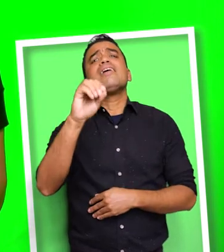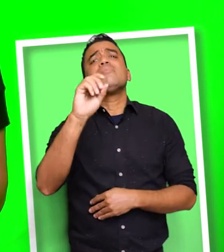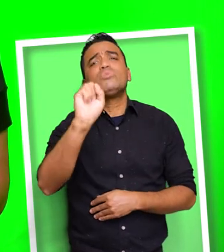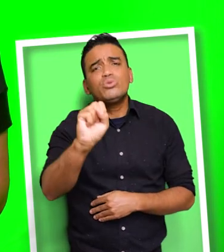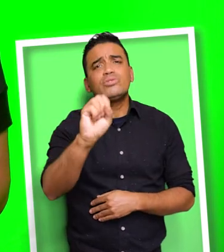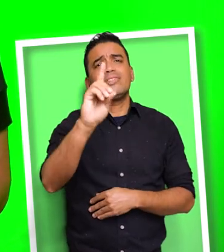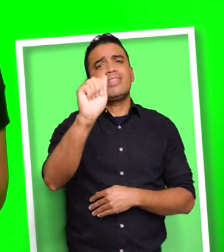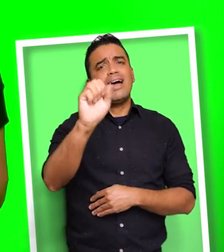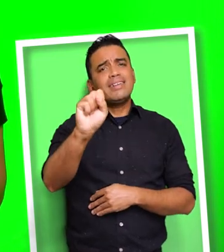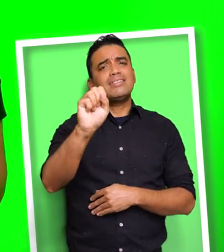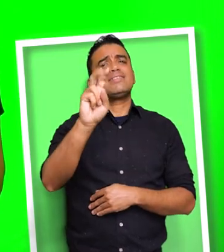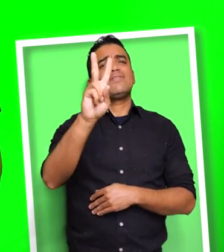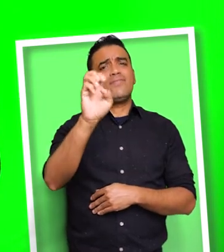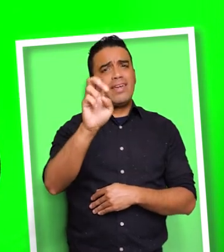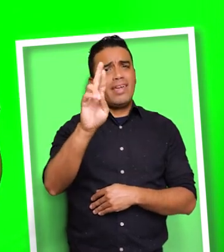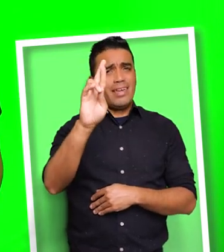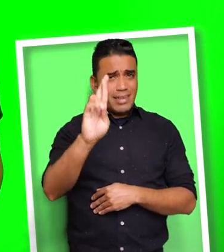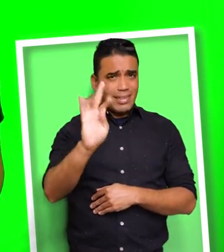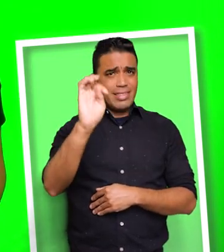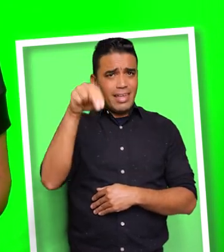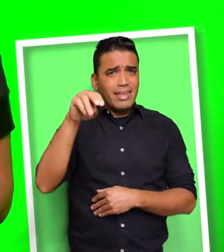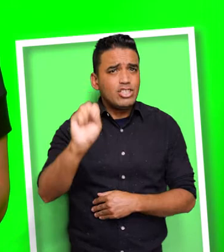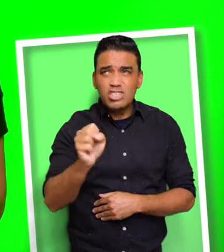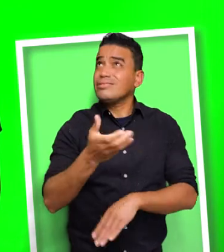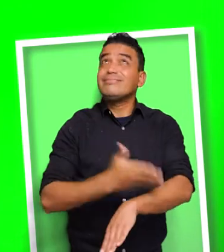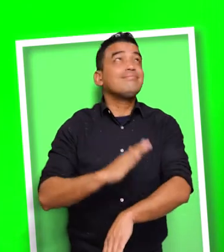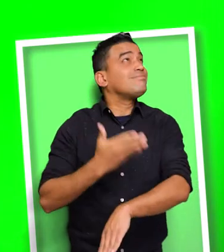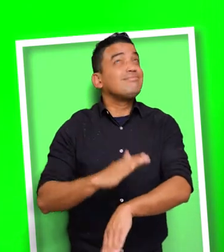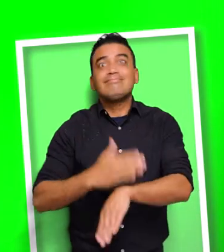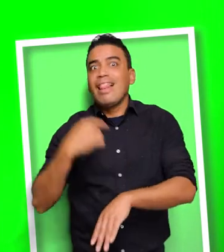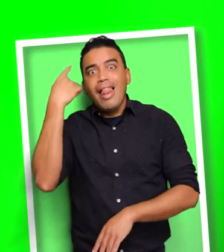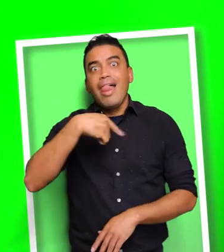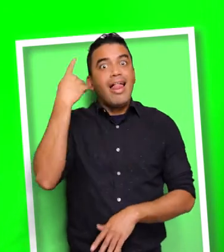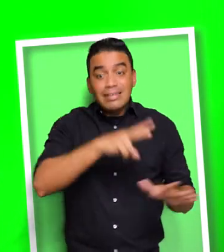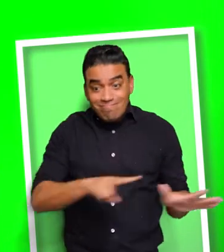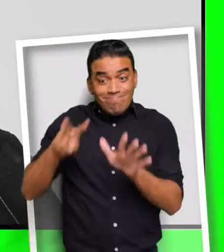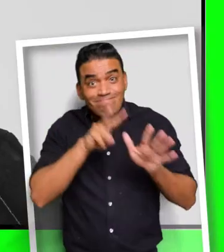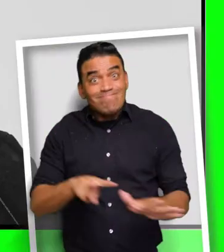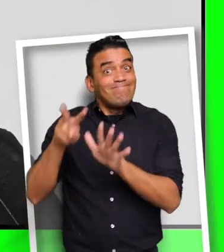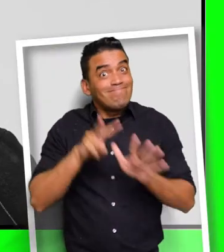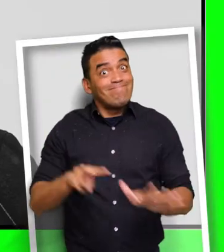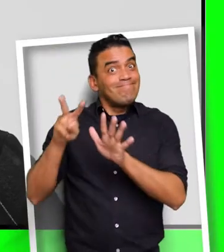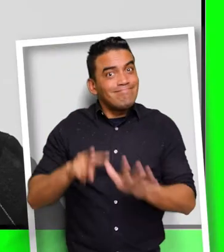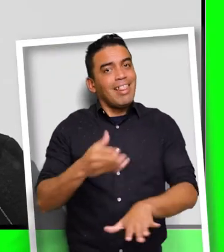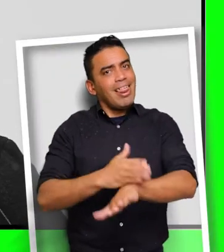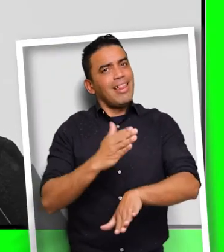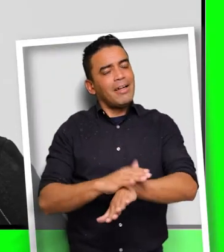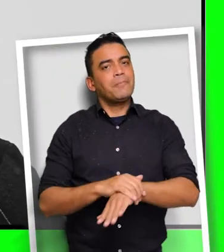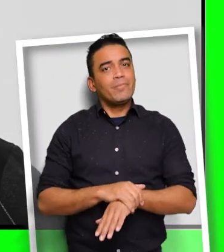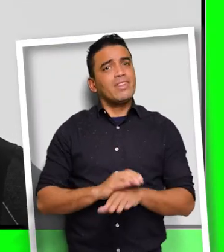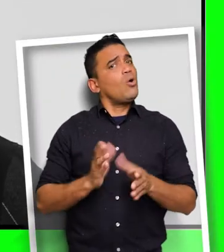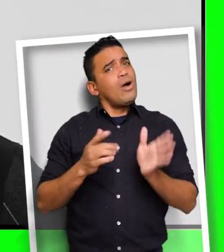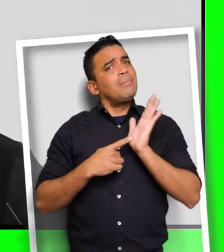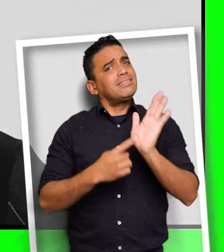um espetáculo cênico musical, a gente também ensaiava muitas horas por semana. Esse espetáculo, Titânia